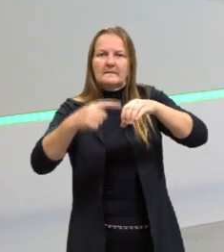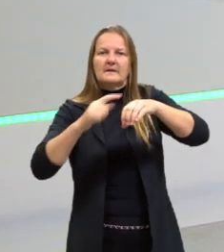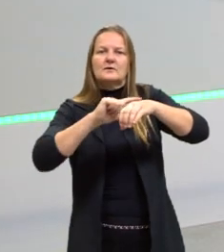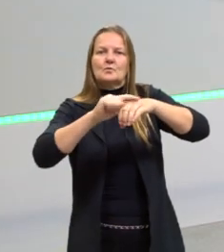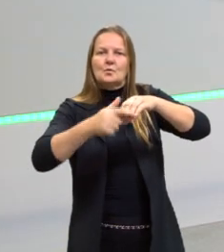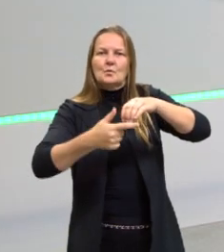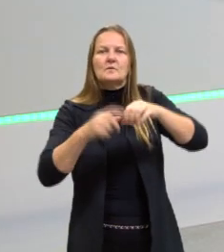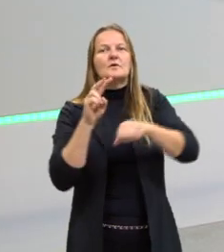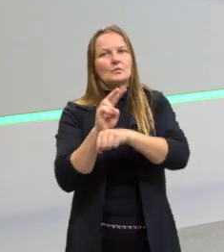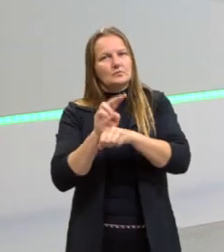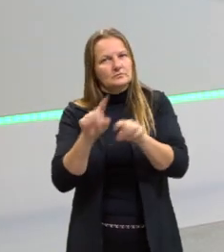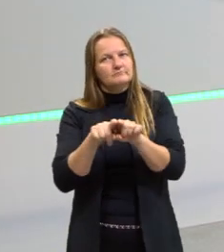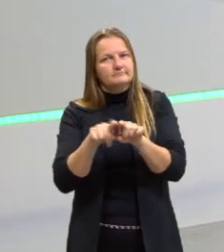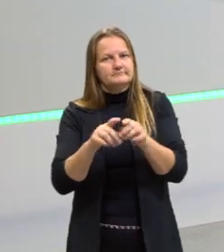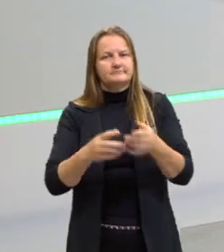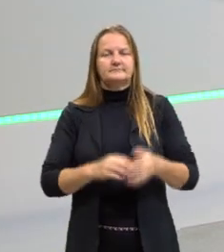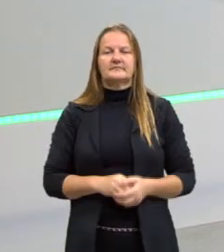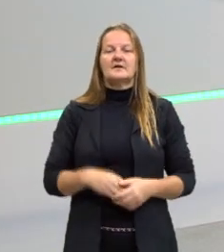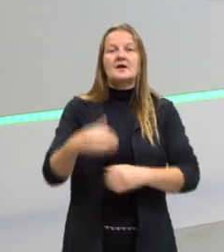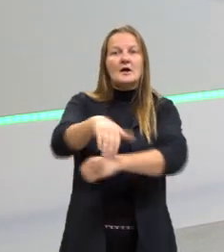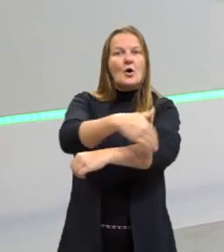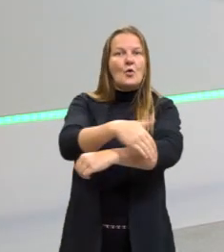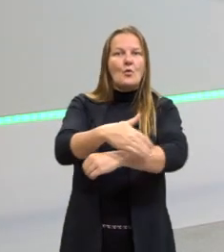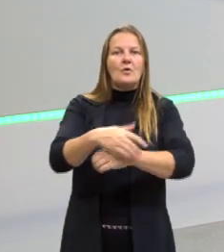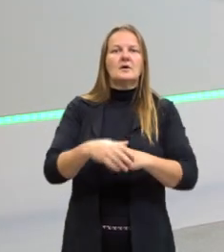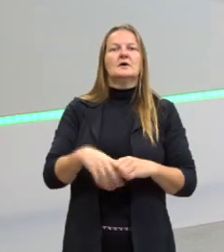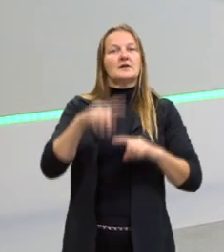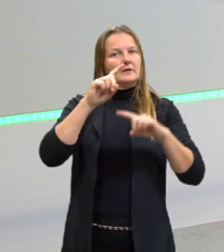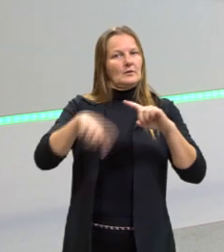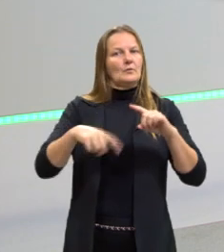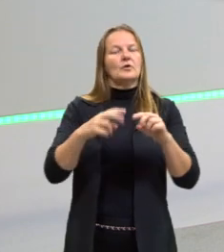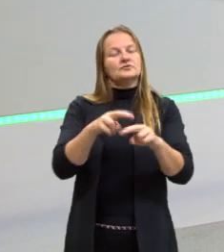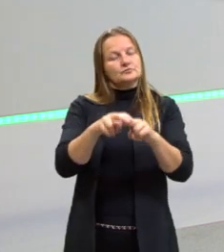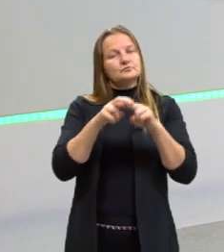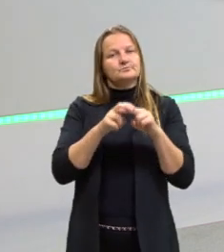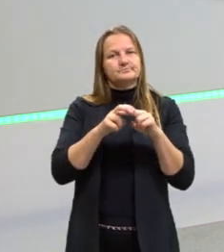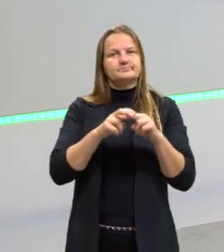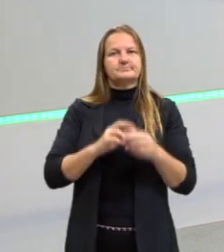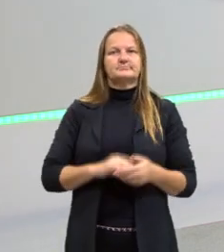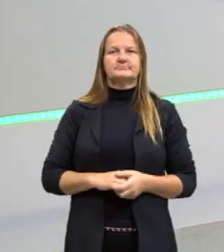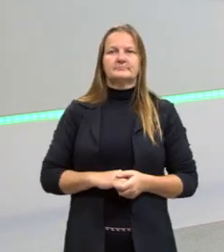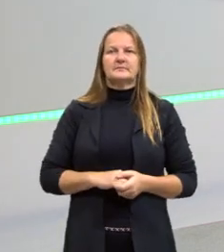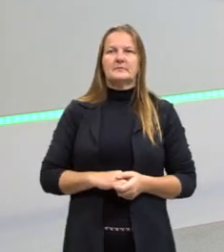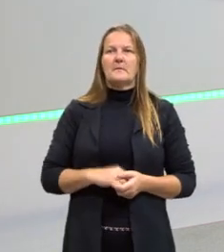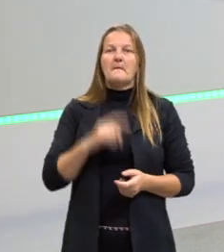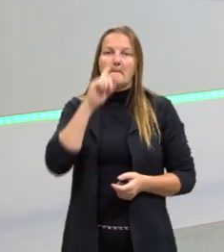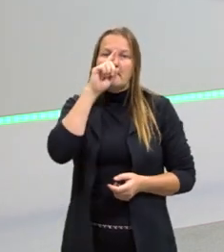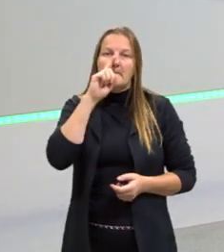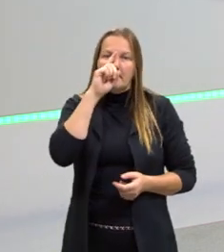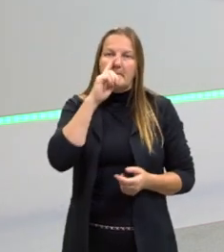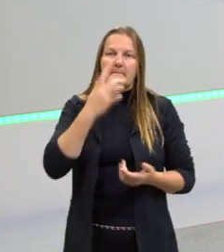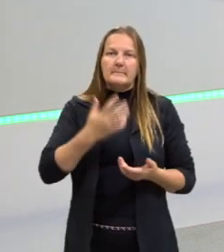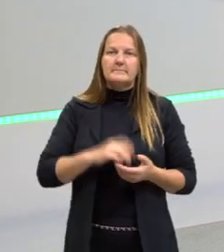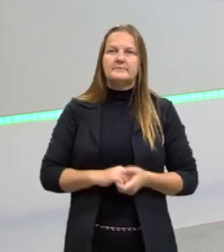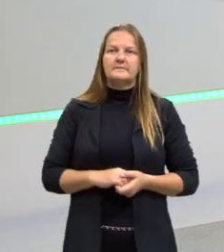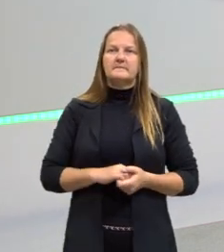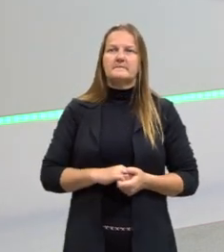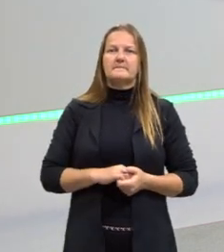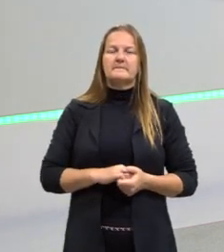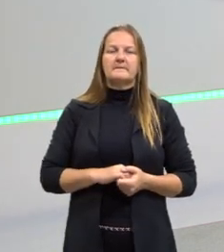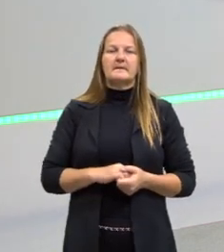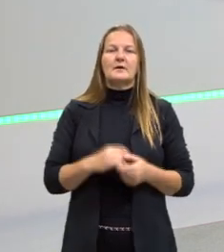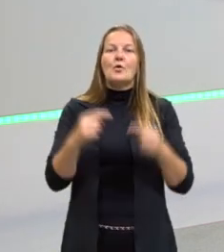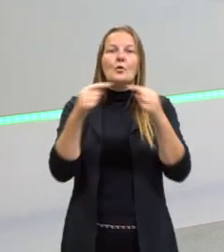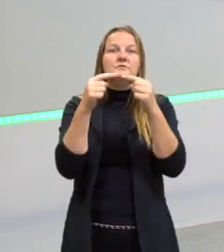estão E tem também que tomar cuidado né e nas ruas a gente Justamente não pode andar com alguns pneus assim porque é perigoso a gente não